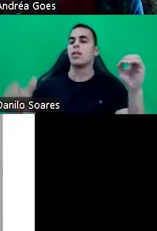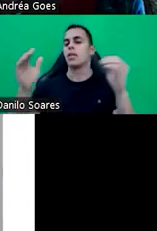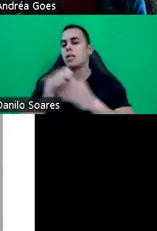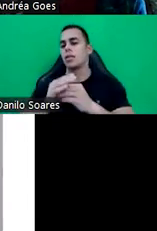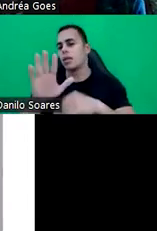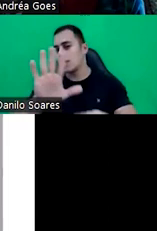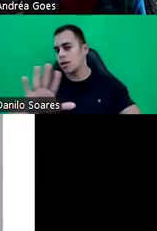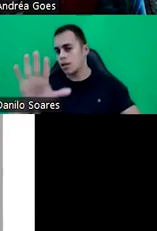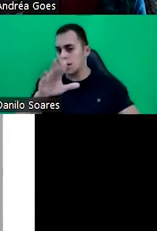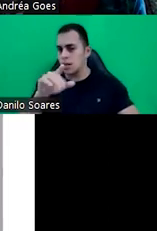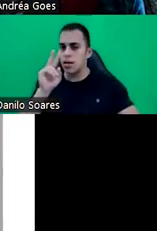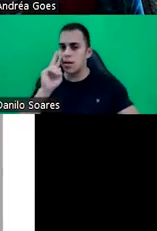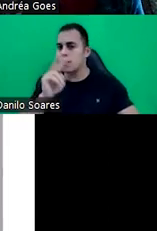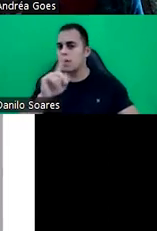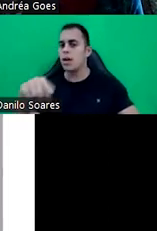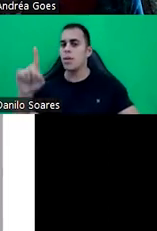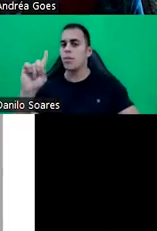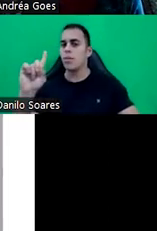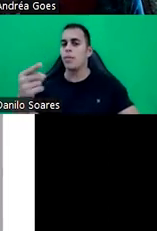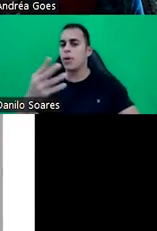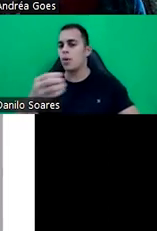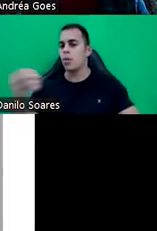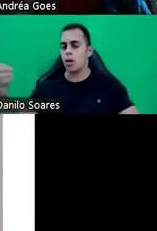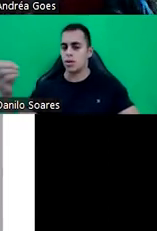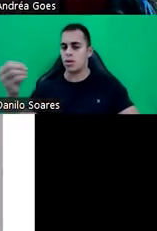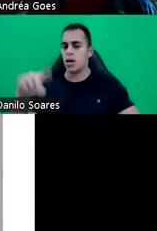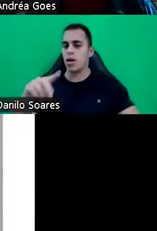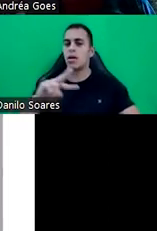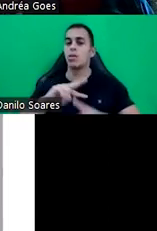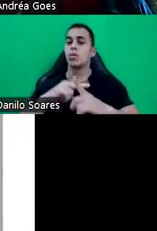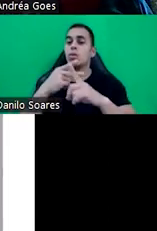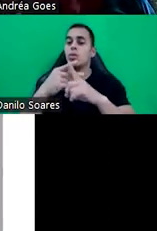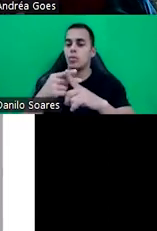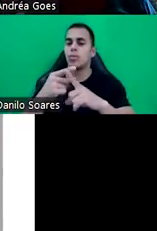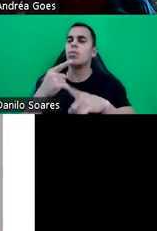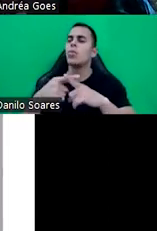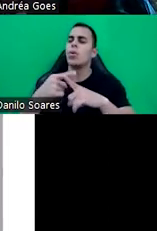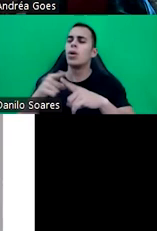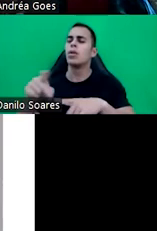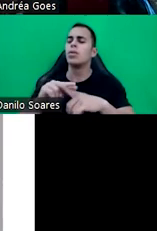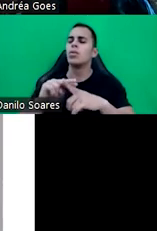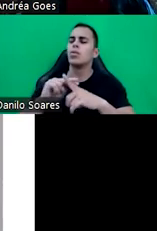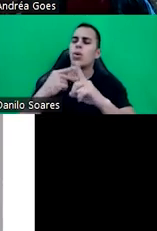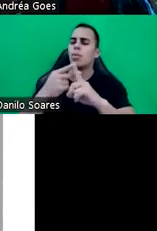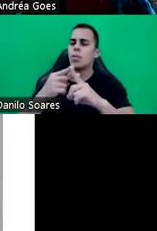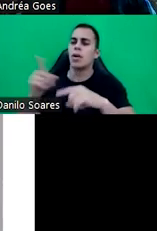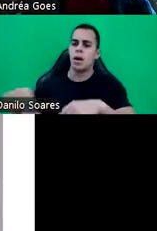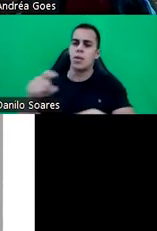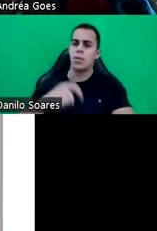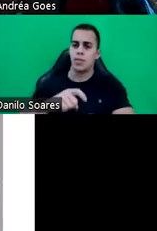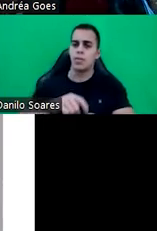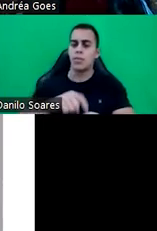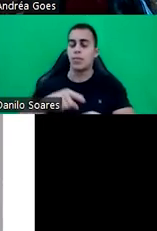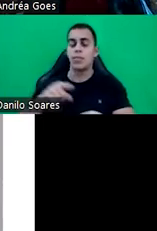forma aqui, que é considerada 1.400, o dobro, porque ele foi duplicado. É a hora que ele é duplicado. Então, esse é o momento máximo